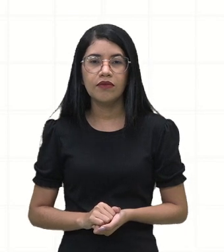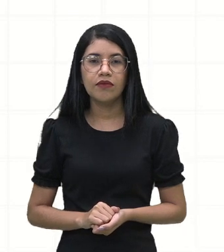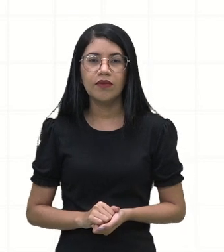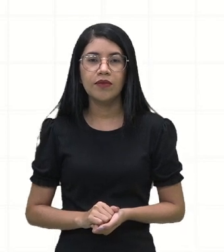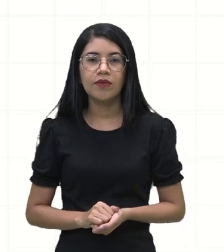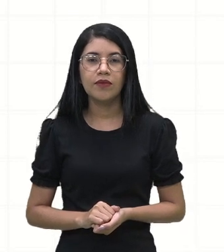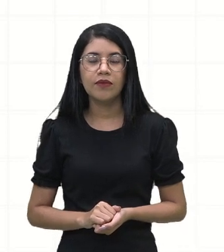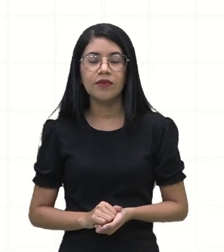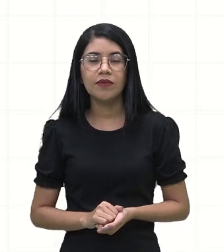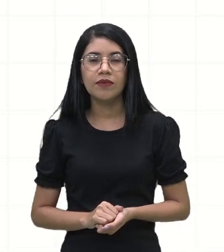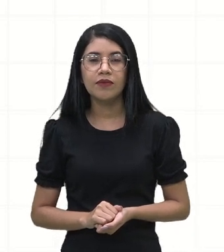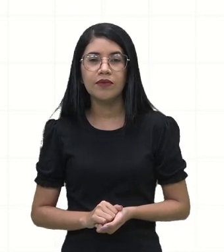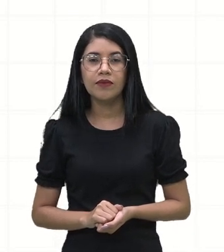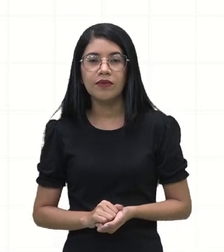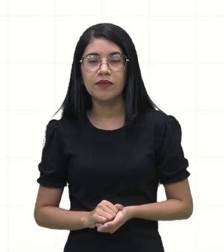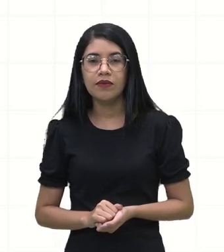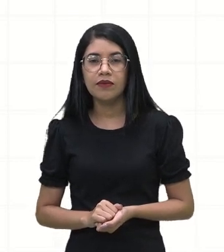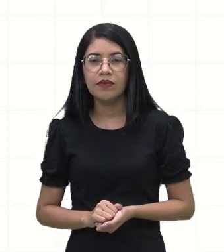vamos voltar aqui, ó,